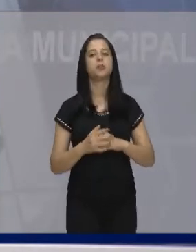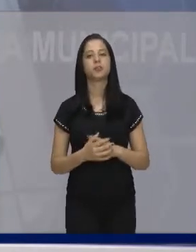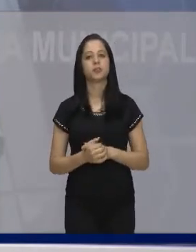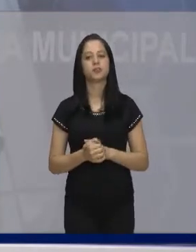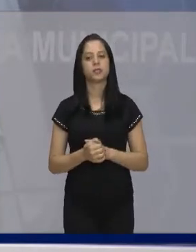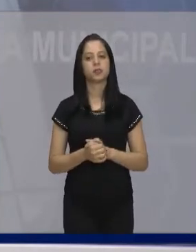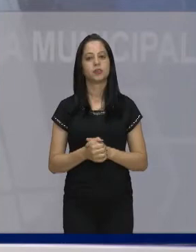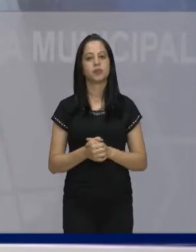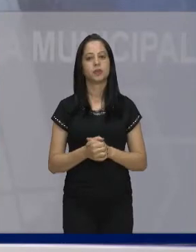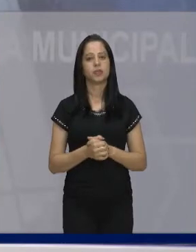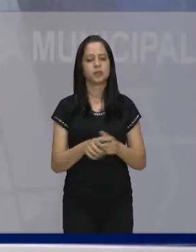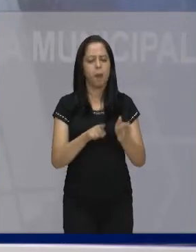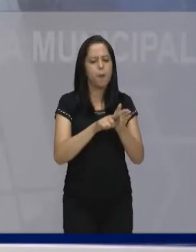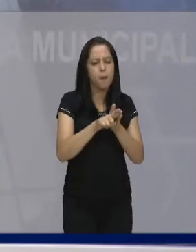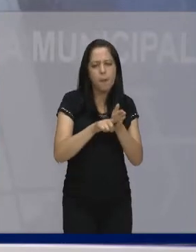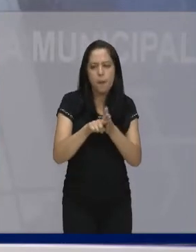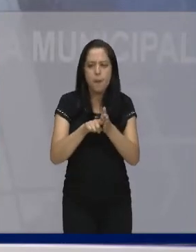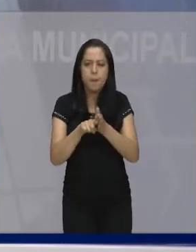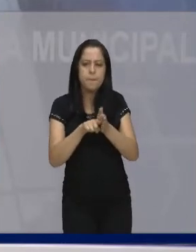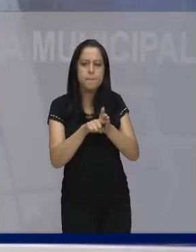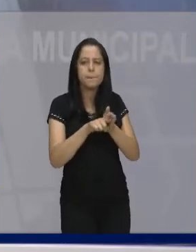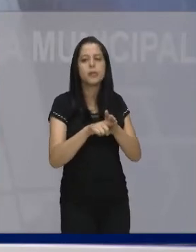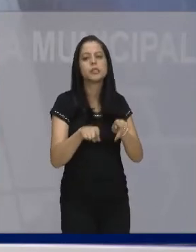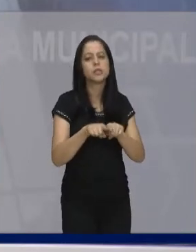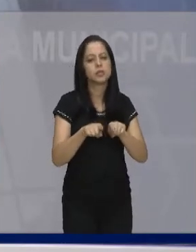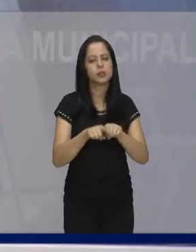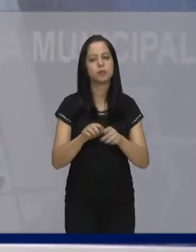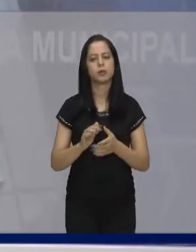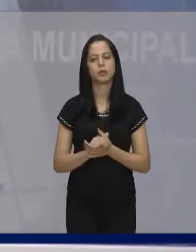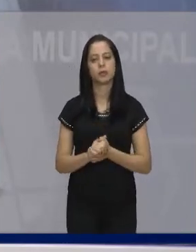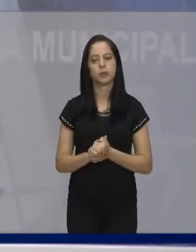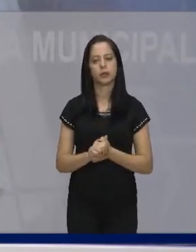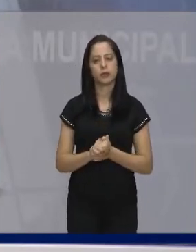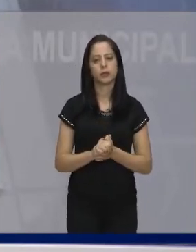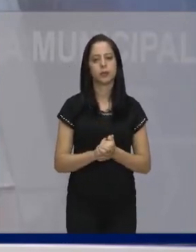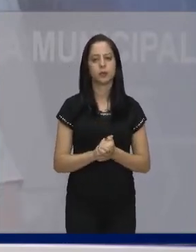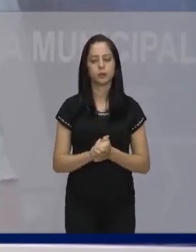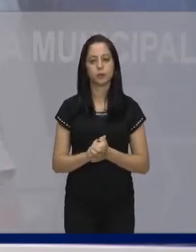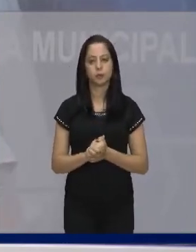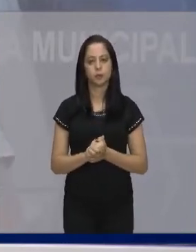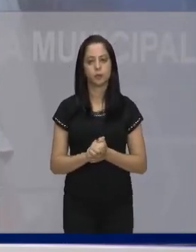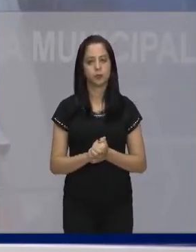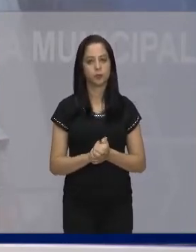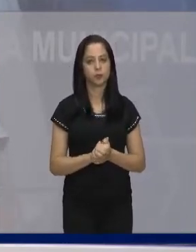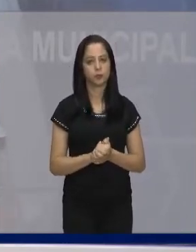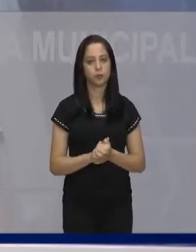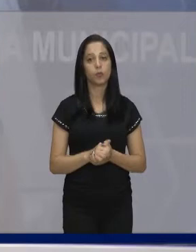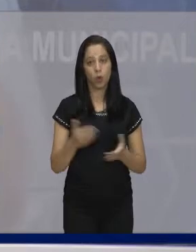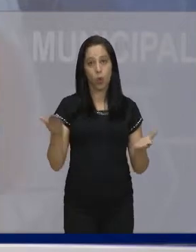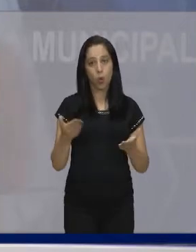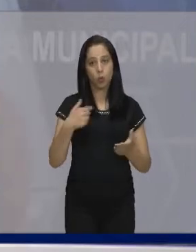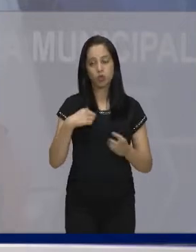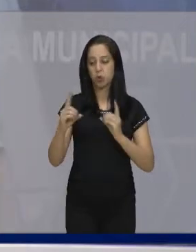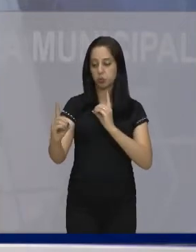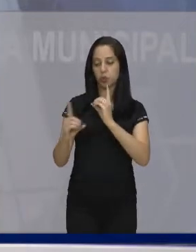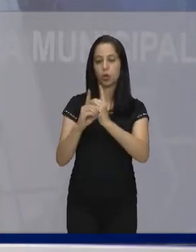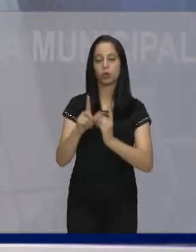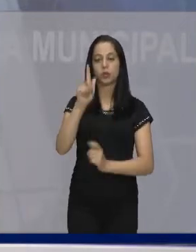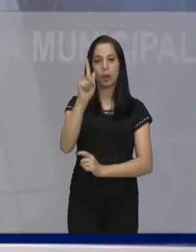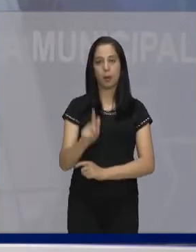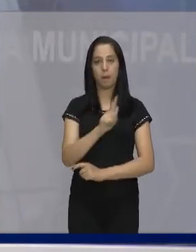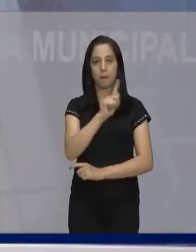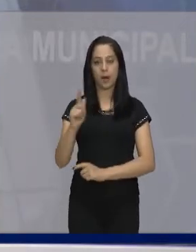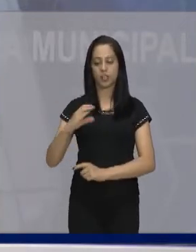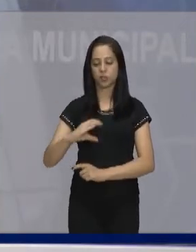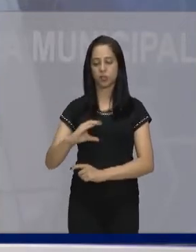toda essa parte, trabalhando nisso para poder oferecer o melhor serviço possível. Hoje estive também com o padre Cláudio, quero mandar um abraço para ele, que é